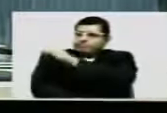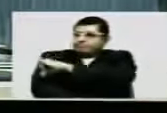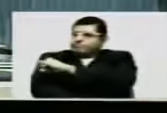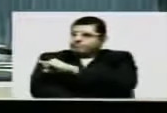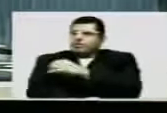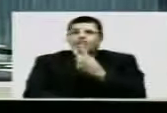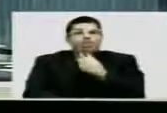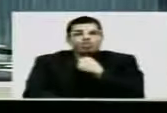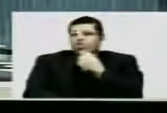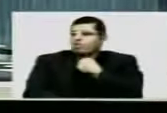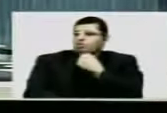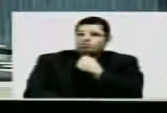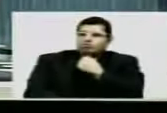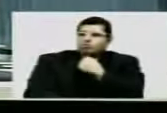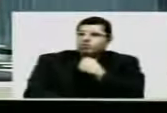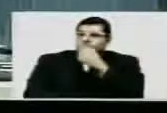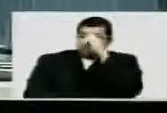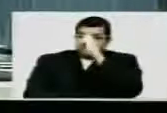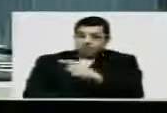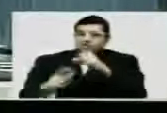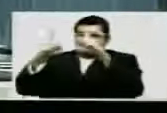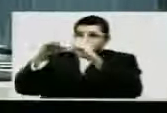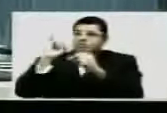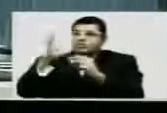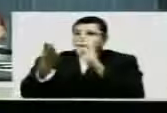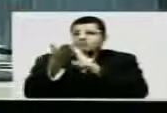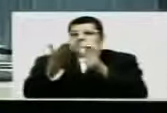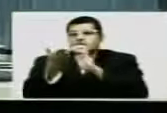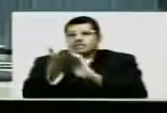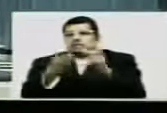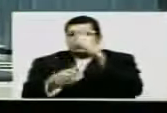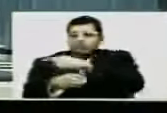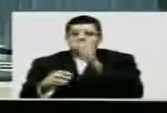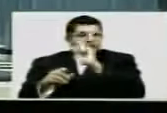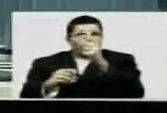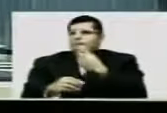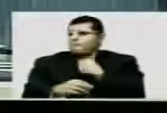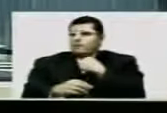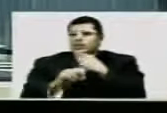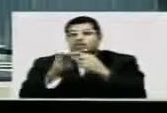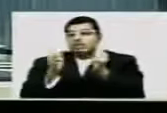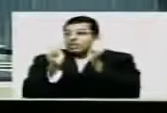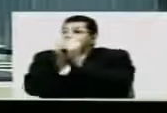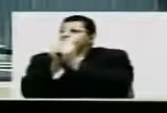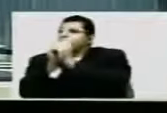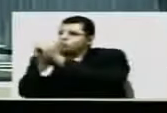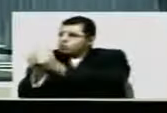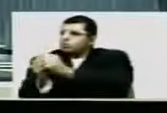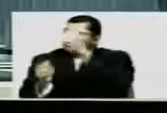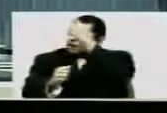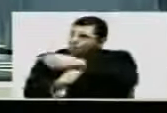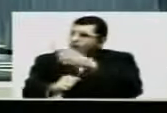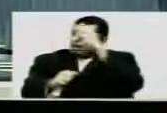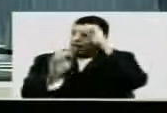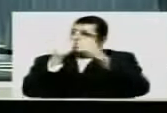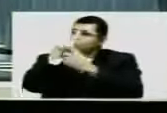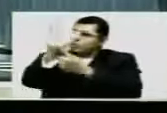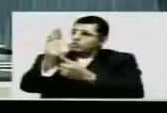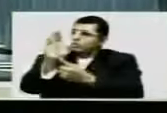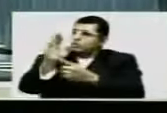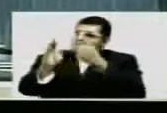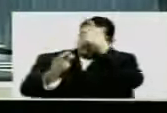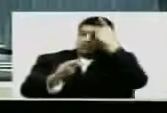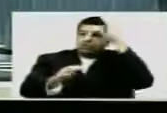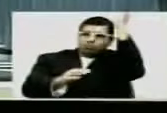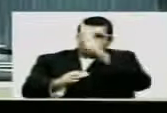não pode mandar a Brasília só o secretário da Fazenda e o sub. O governador tem que mostrar